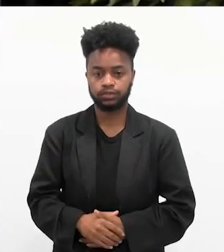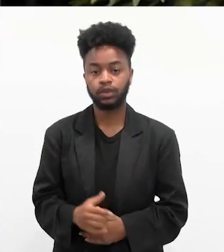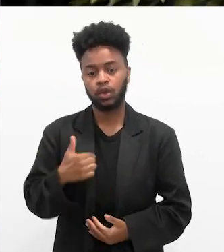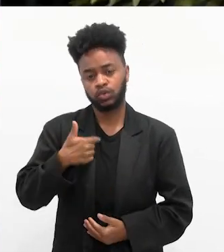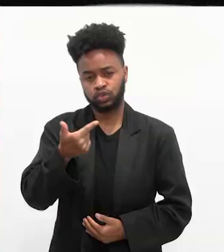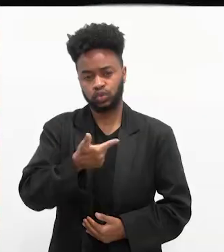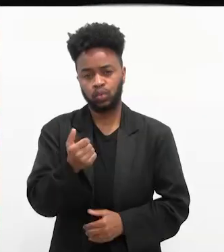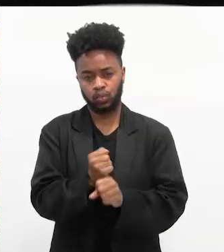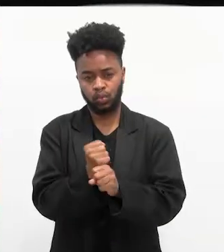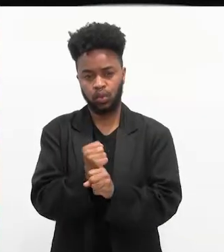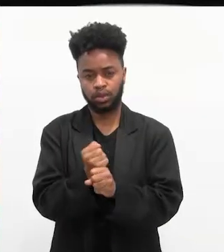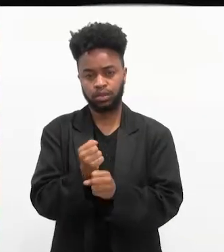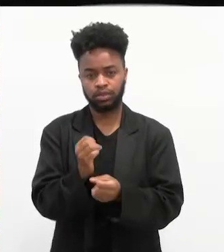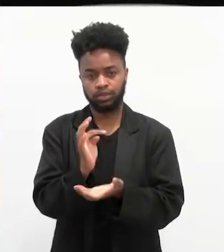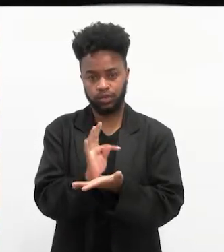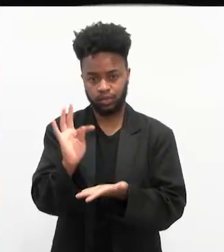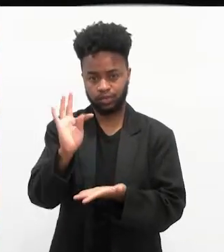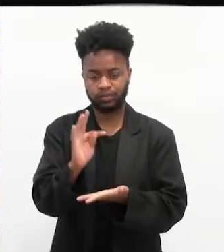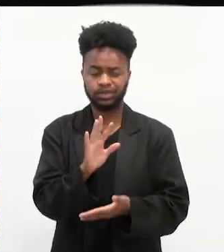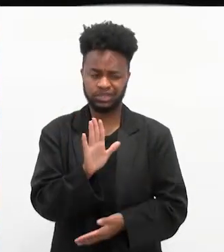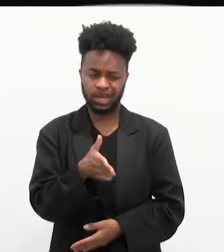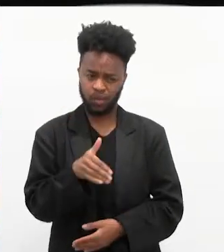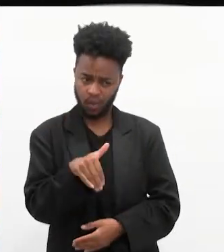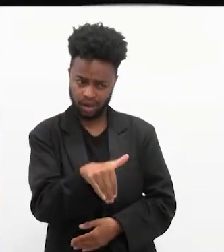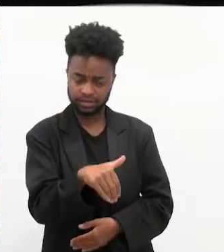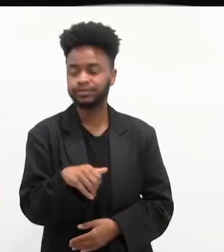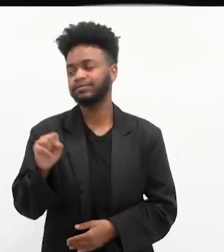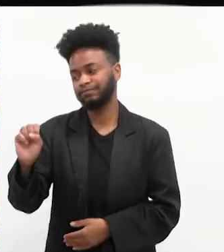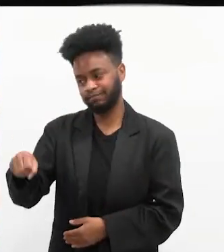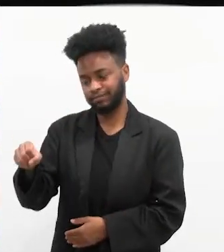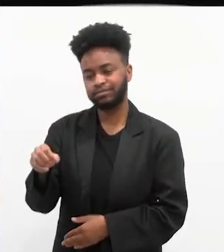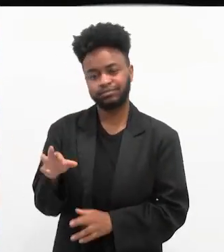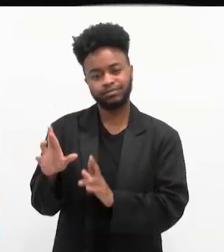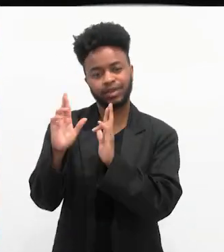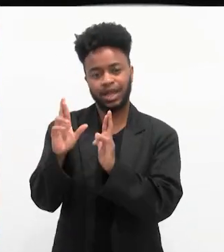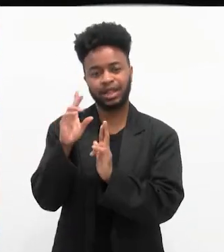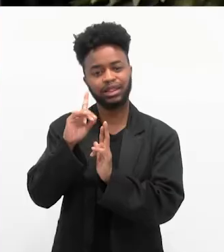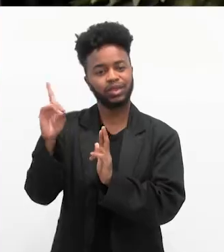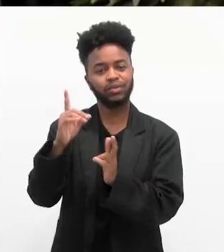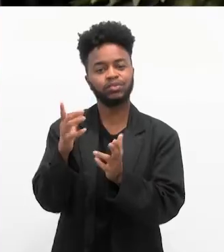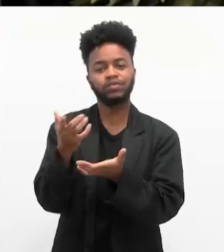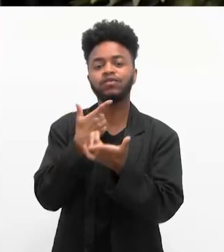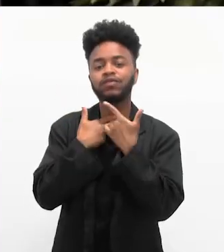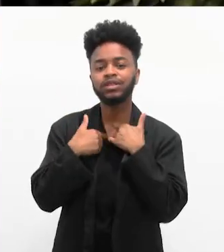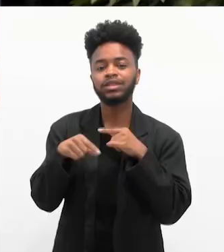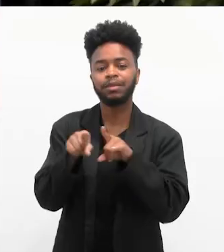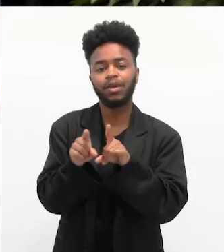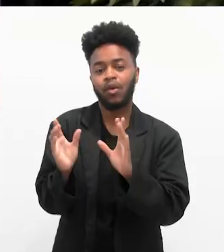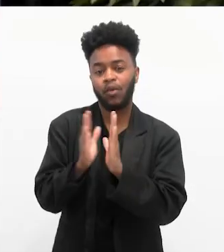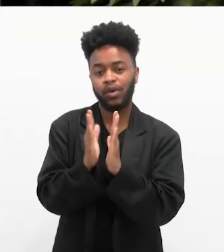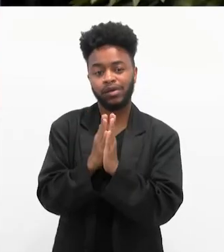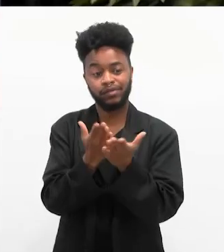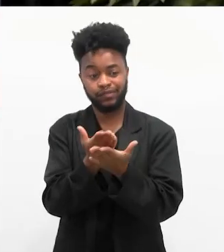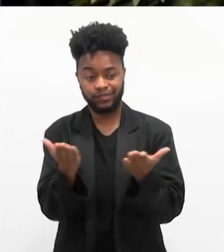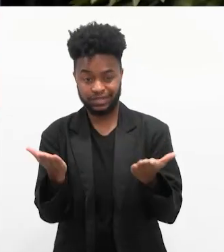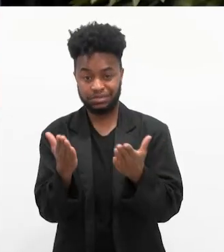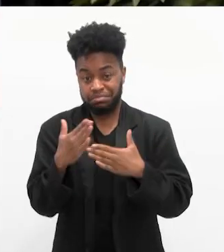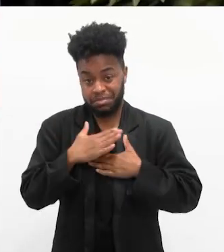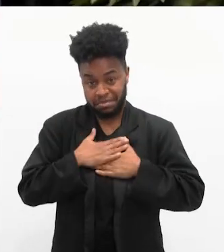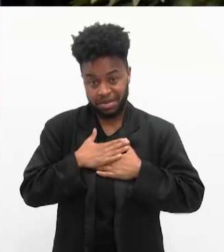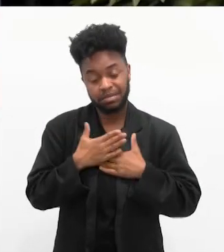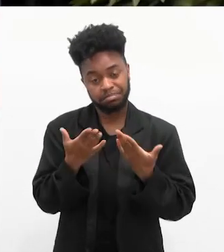teologia. Então, estamos próximos. Estamos próximos, se Deus quiser, e com a sua oração e dos nossos